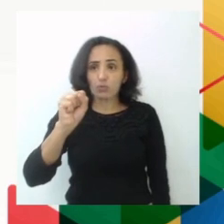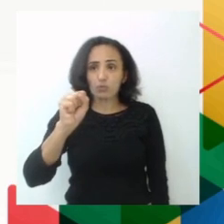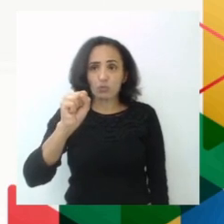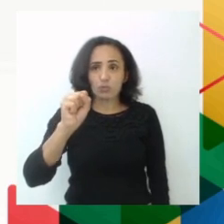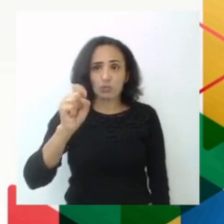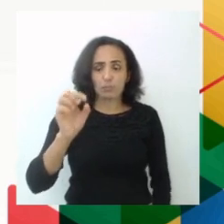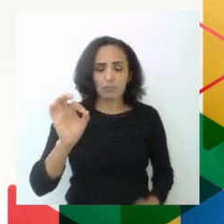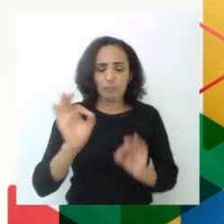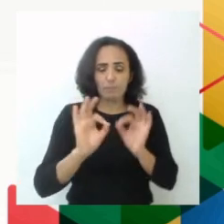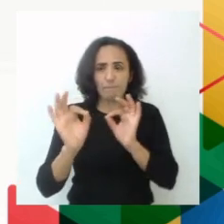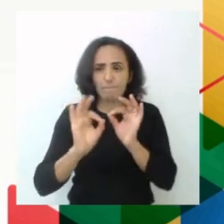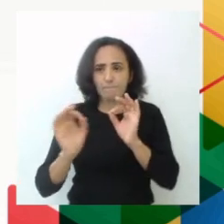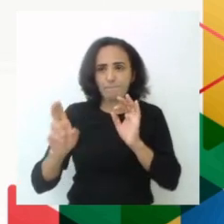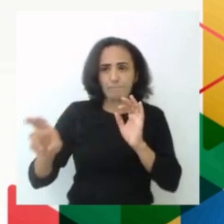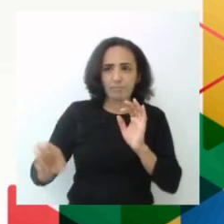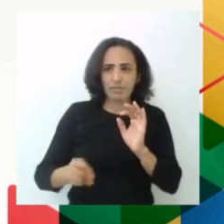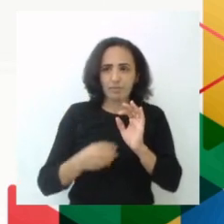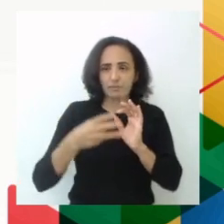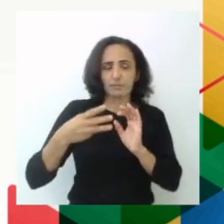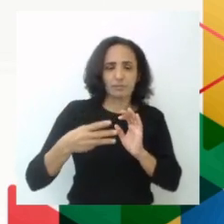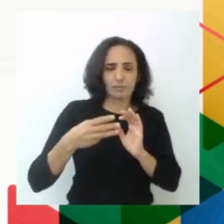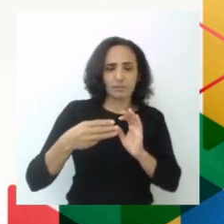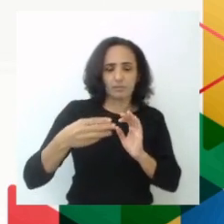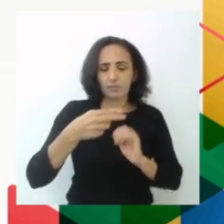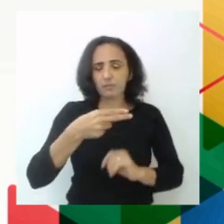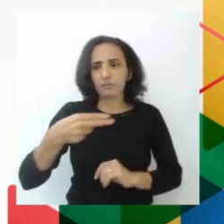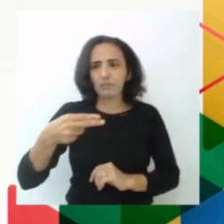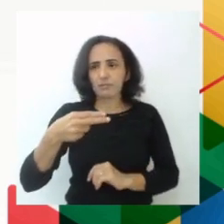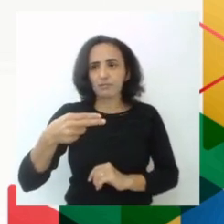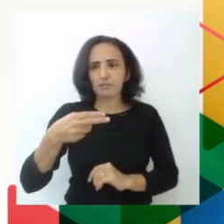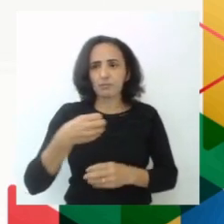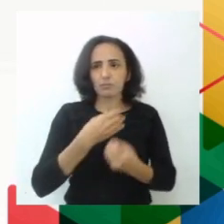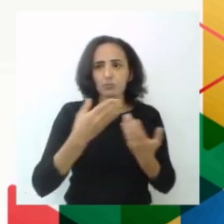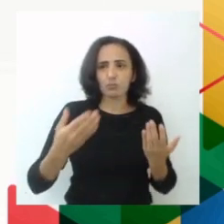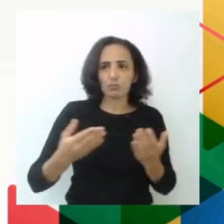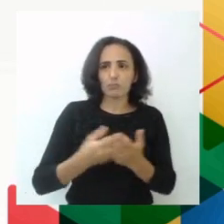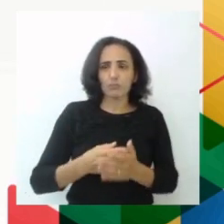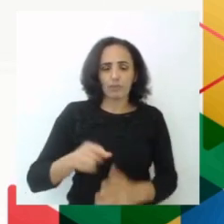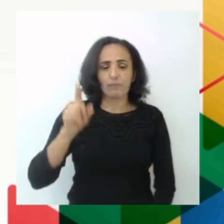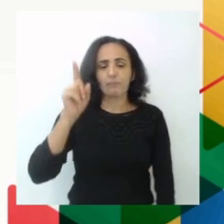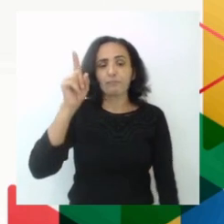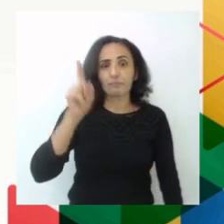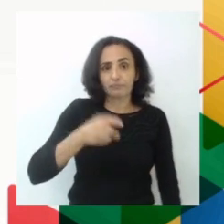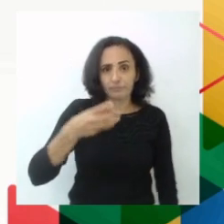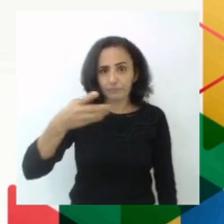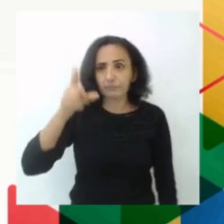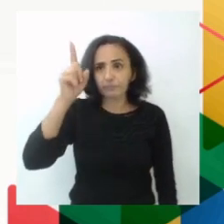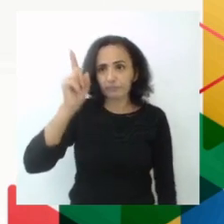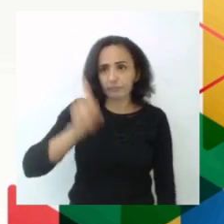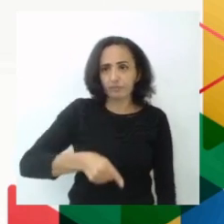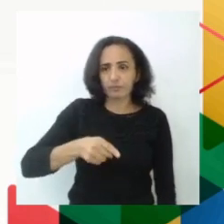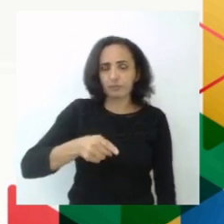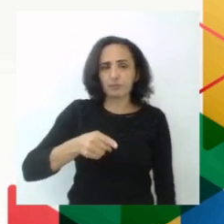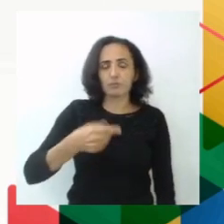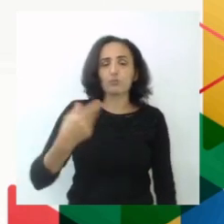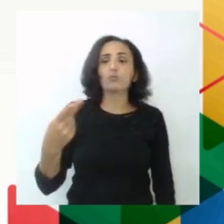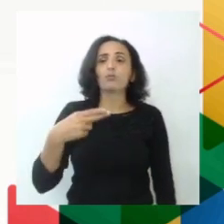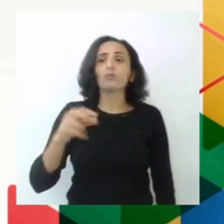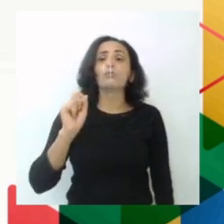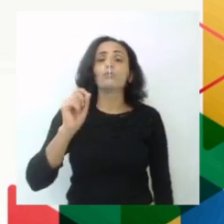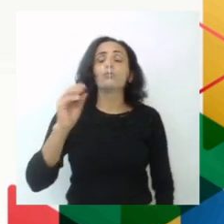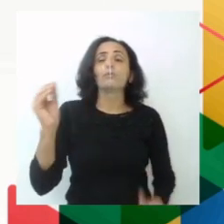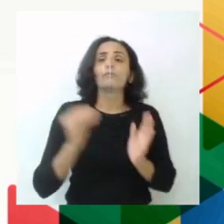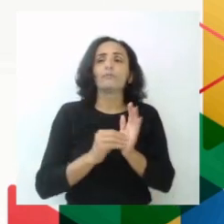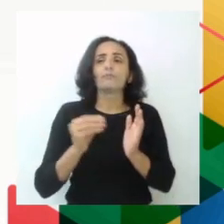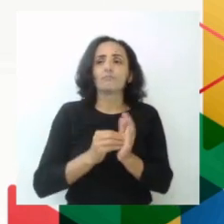o 8 fatorial até chegar no 3 e deixa o 3. Então, corta 3 fatorial com 3 fatorial. E o que resta é